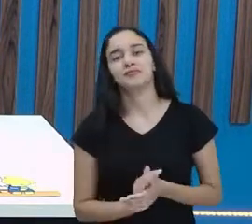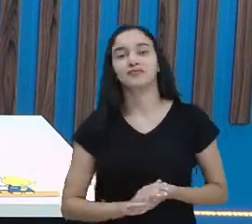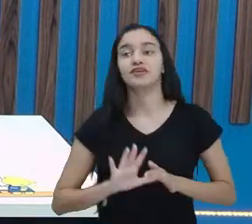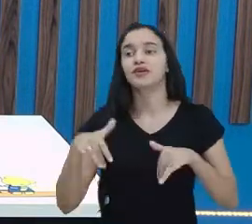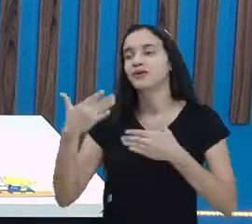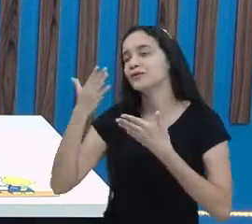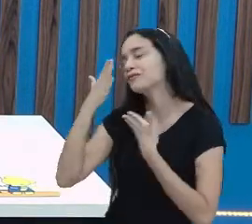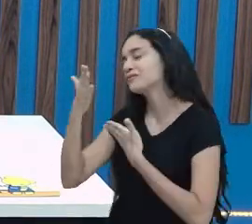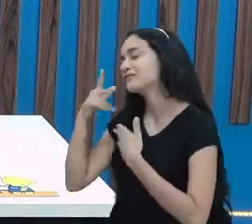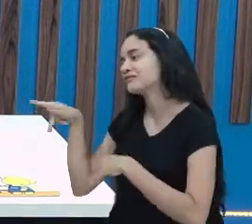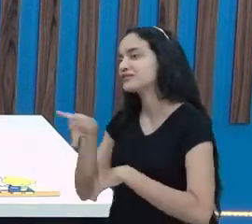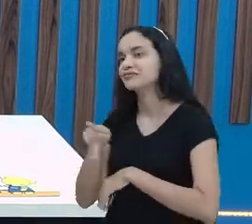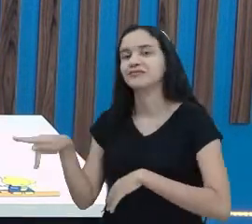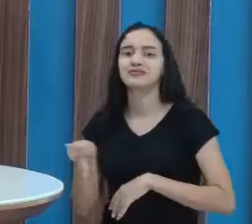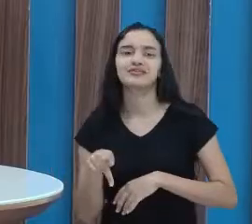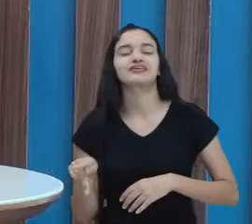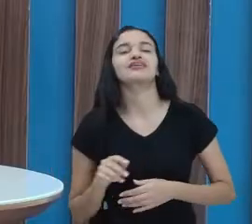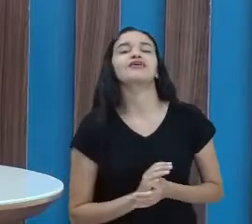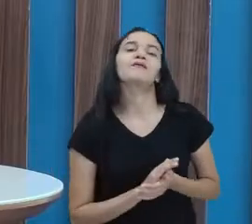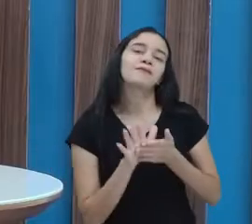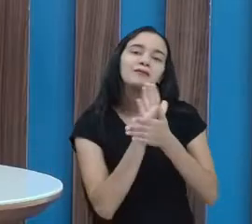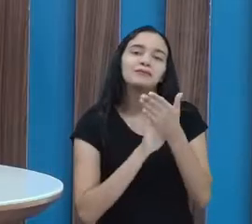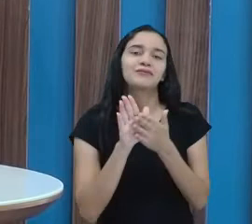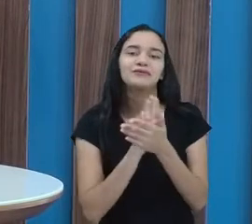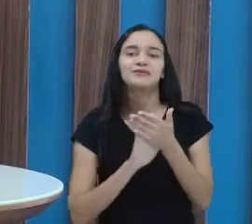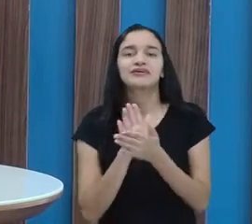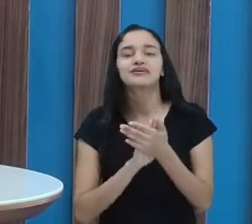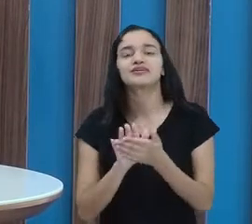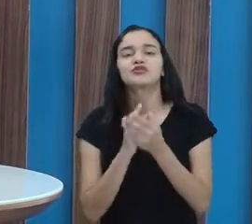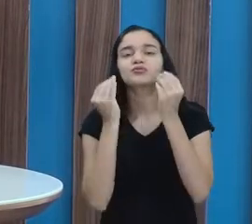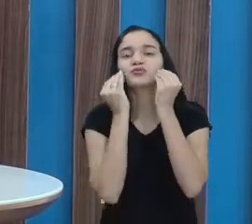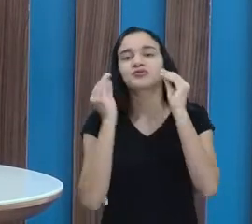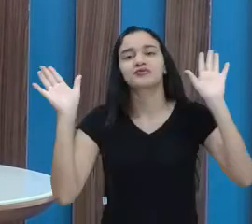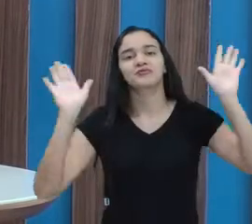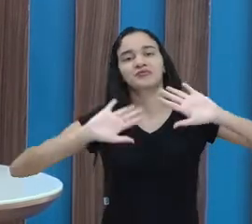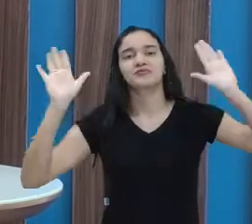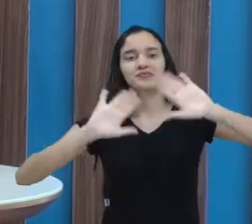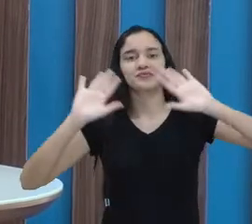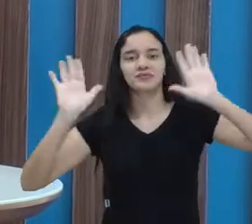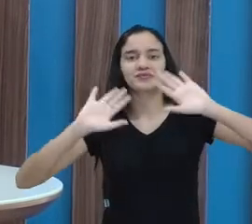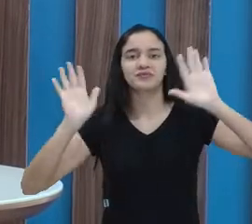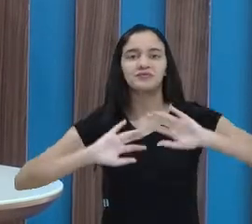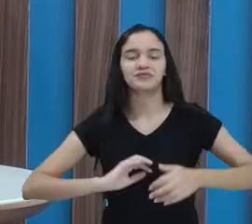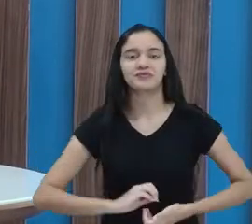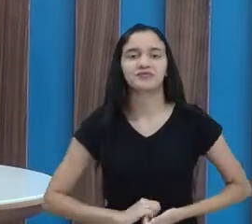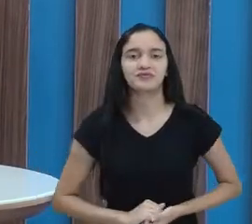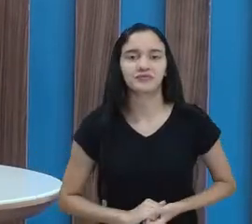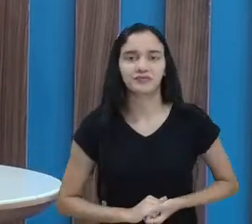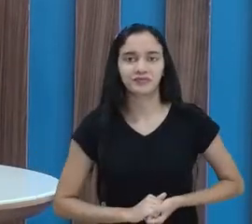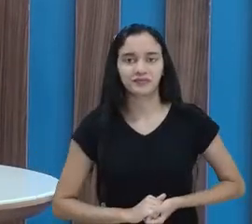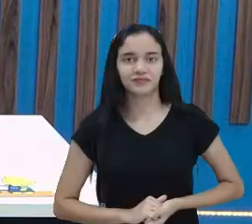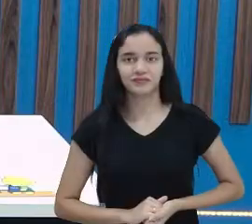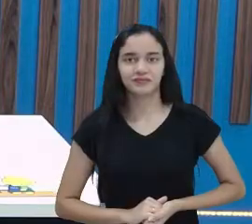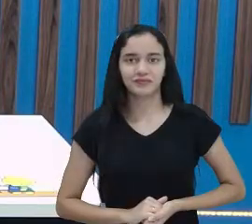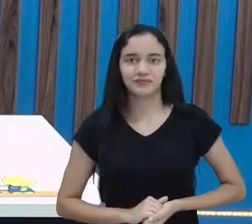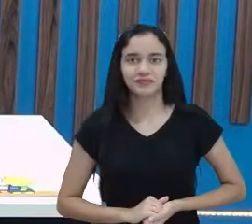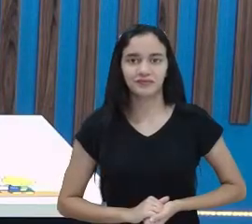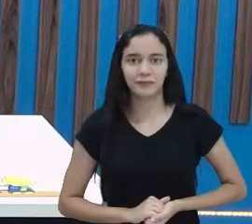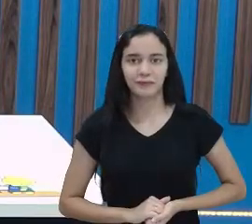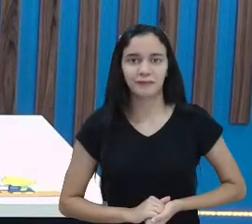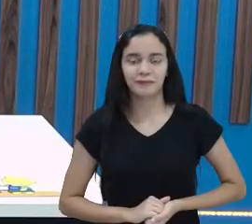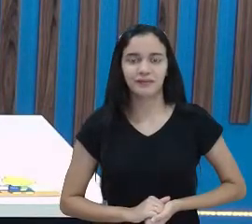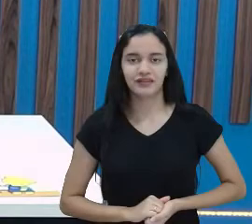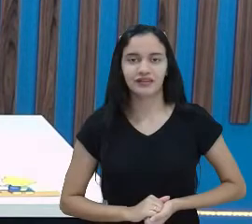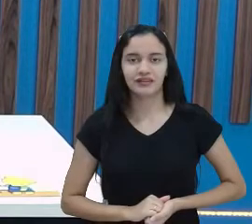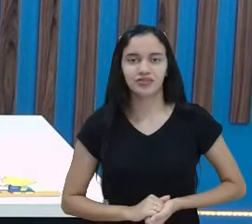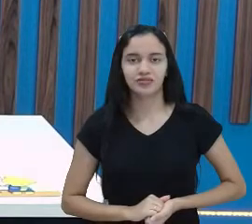aula. Obrigada, professora Iris. Por nada, professora Josi. Tchau, meus amores. Fiquem aí que ainda tem aula, viu? Tchau.